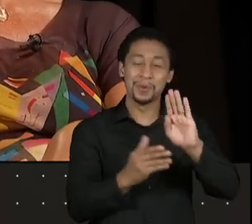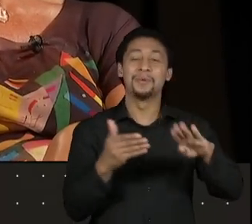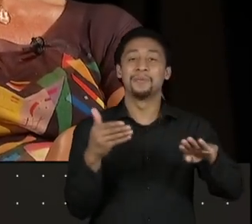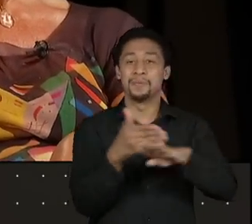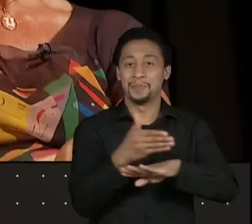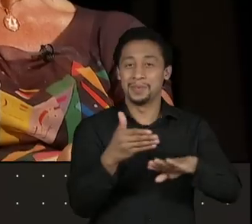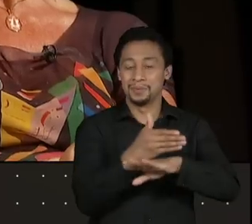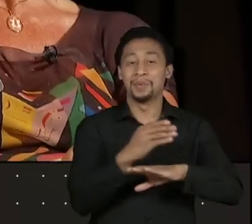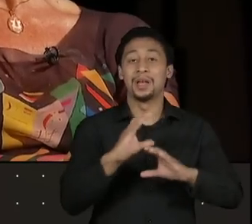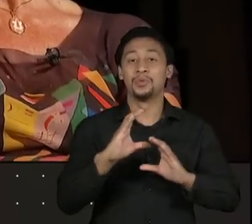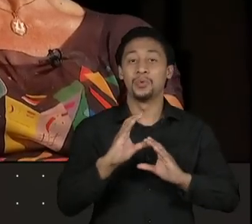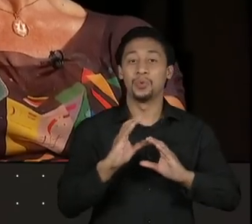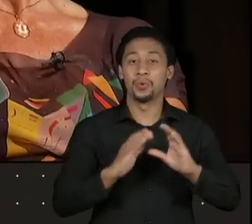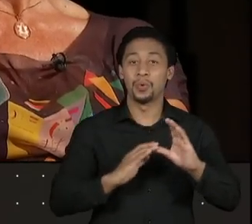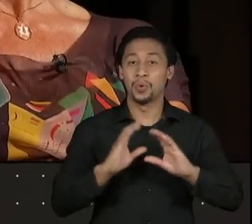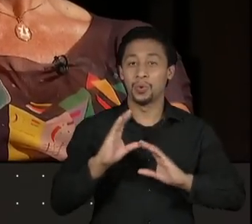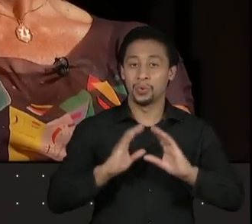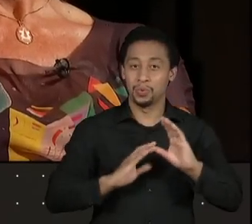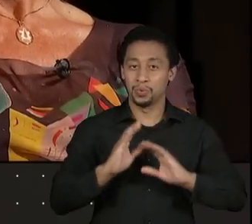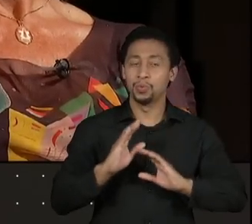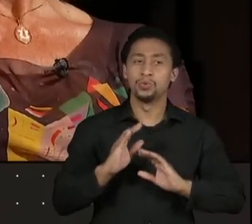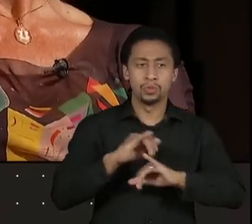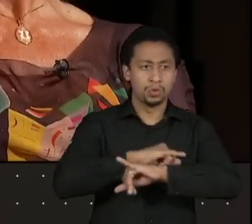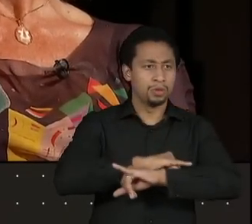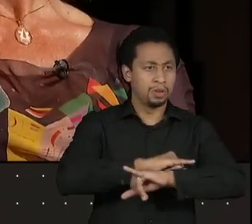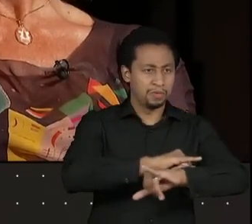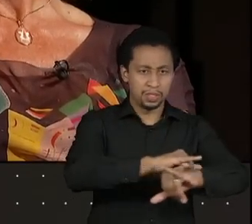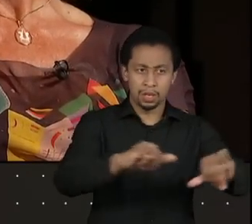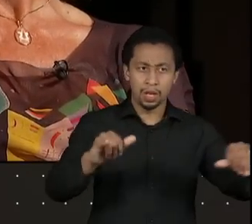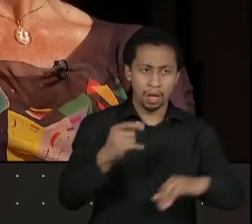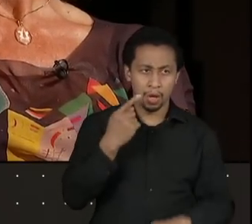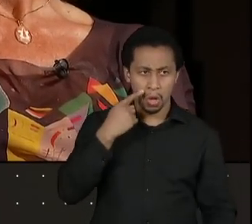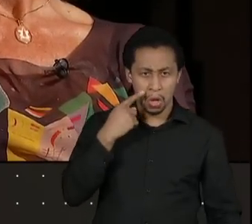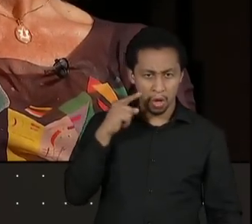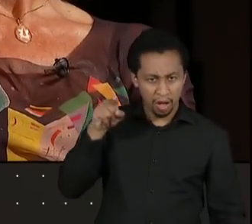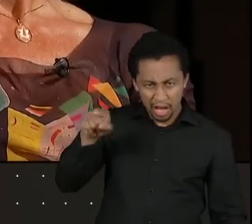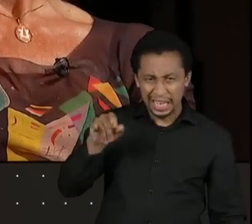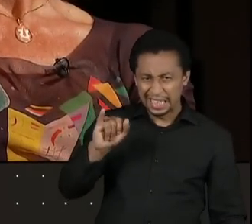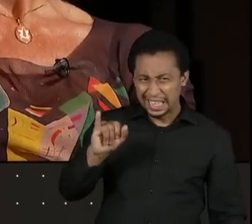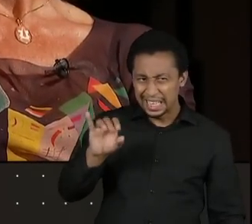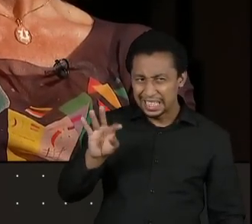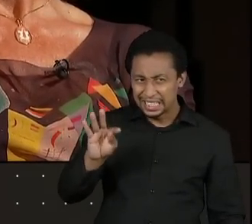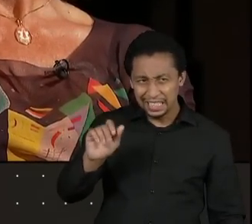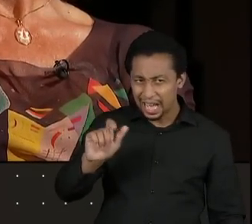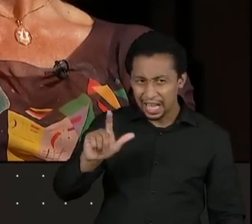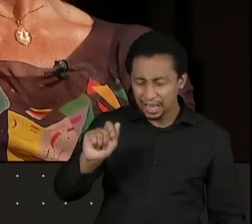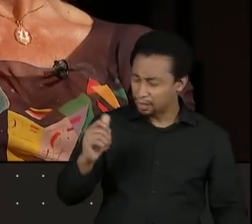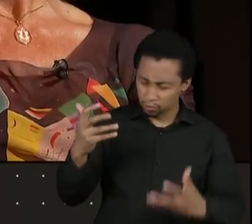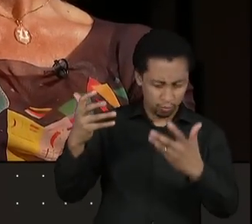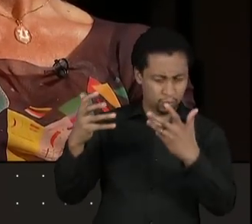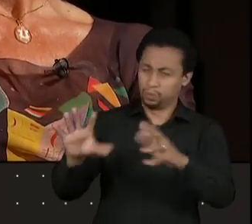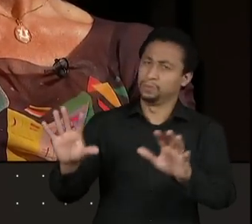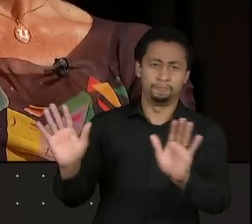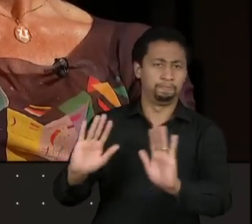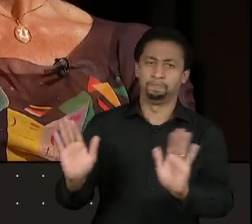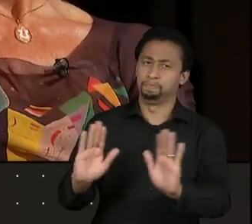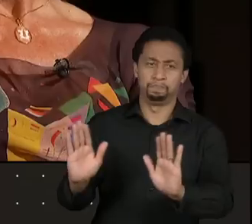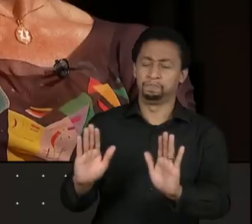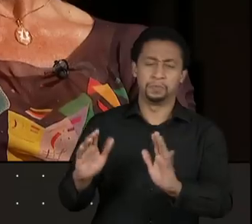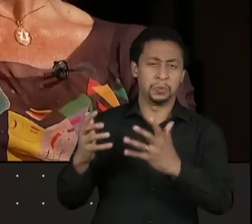em Cuba. E digo, a Ítala não, a Ítala não. Por quê? Eu achava que tu devias